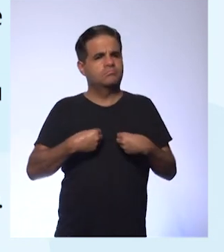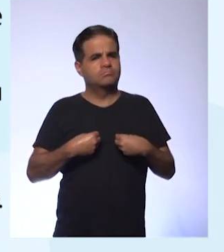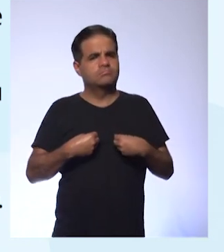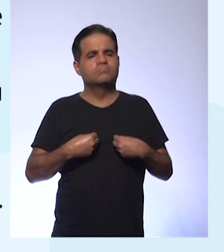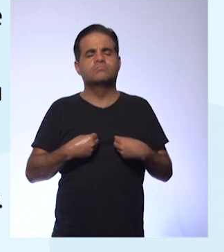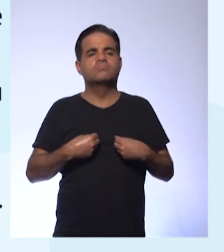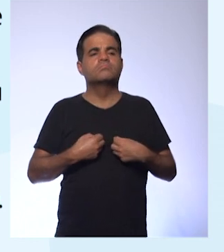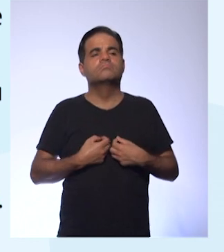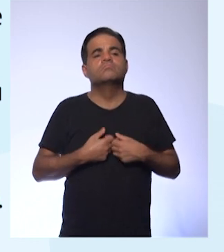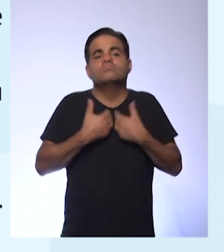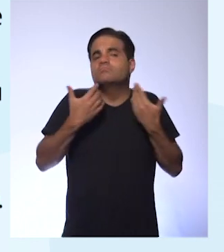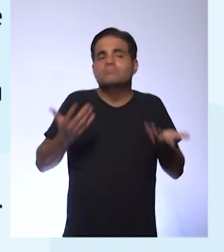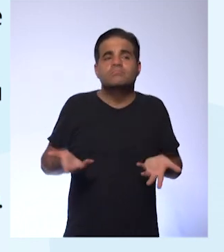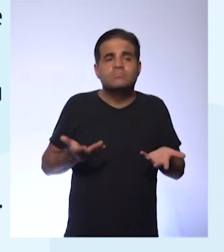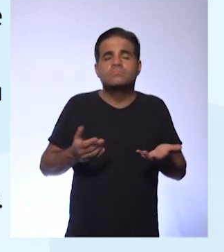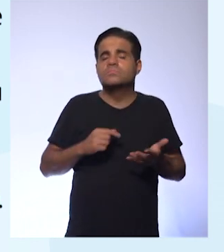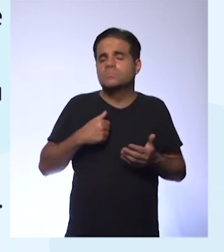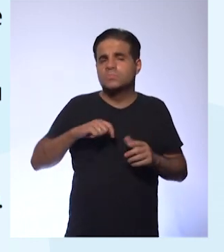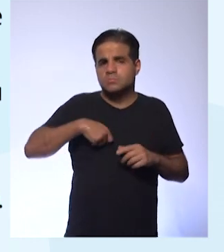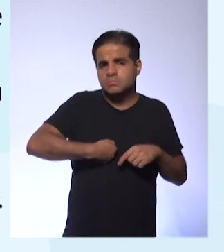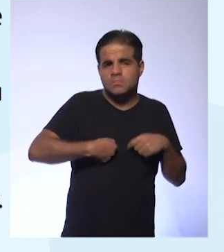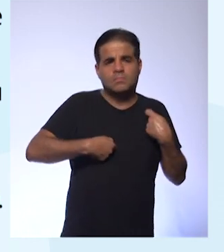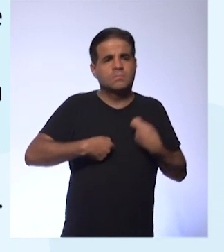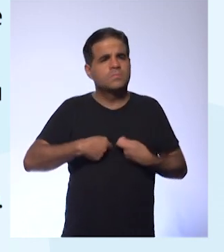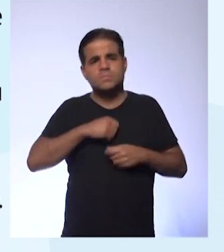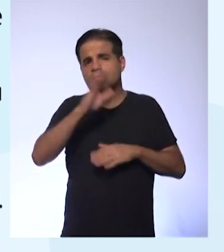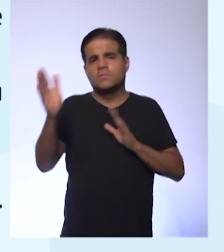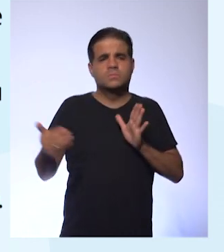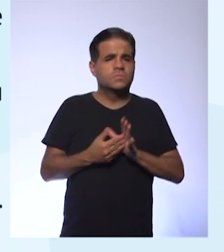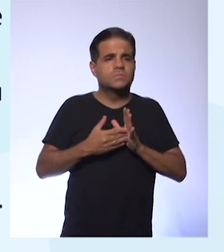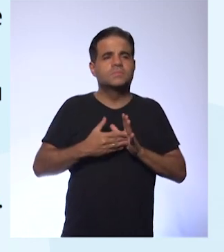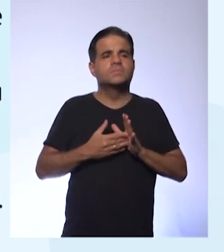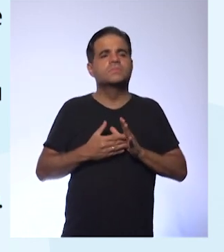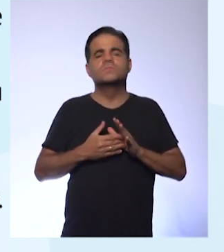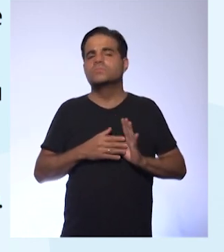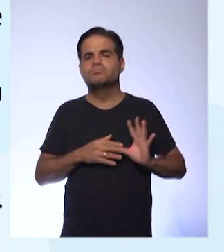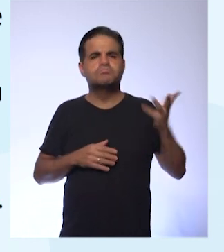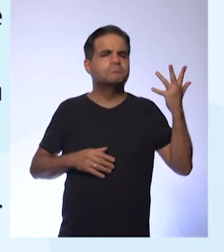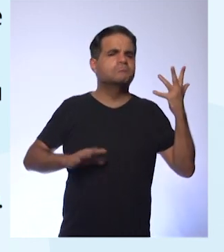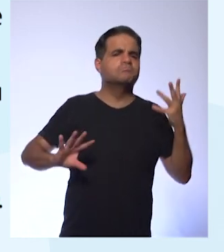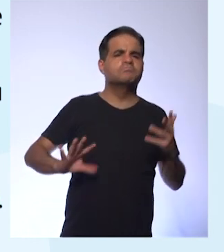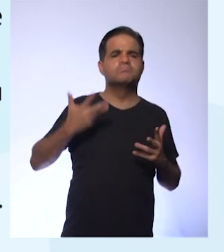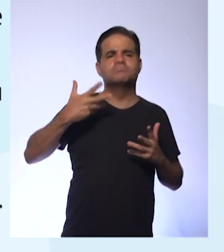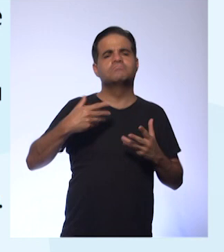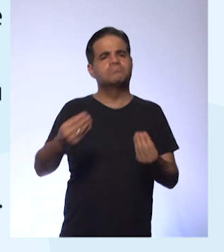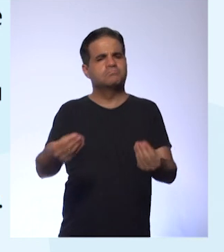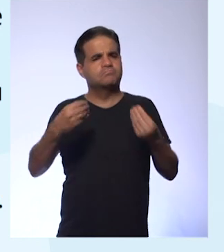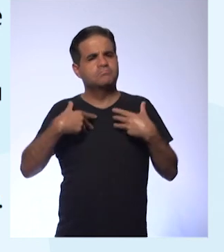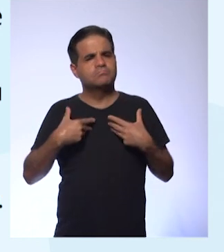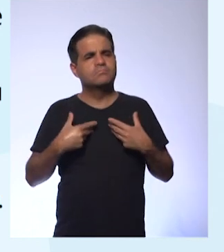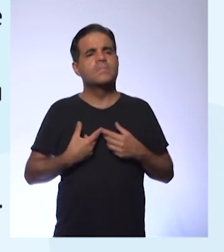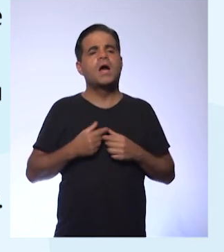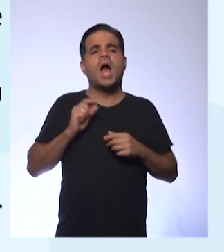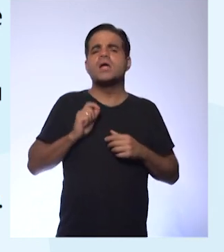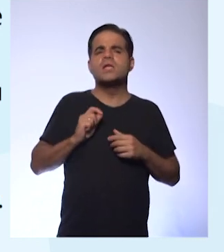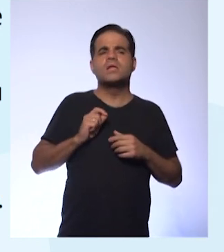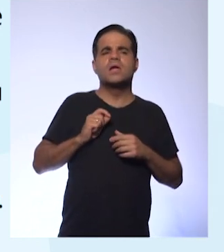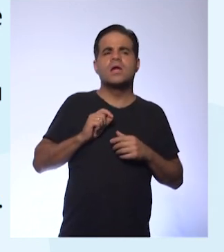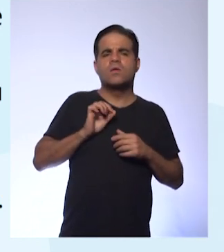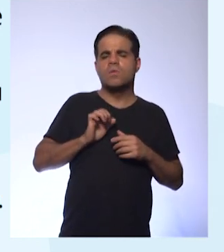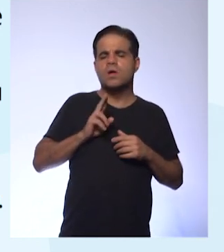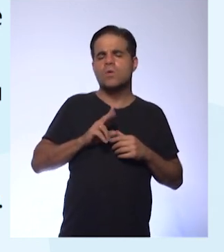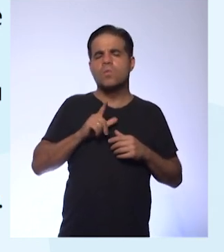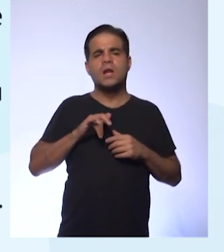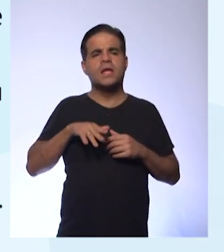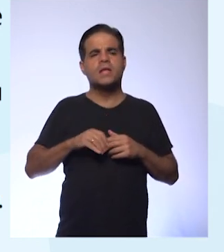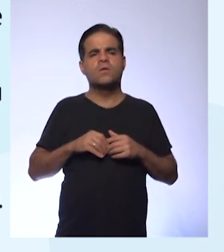atribui. Mas sou todas nas circunstâncias que me atribui. A quem o eu lírico está